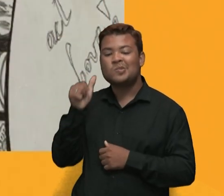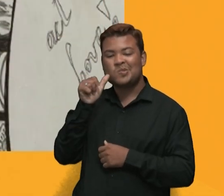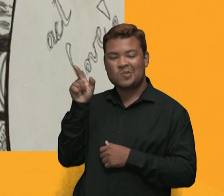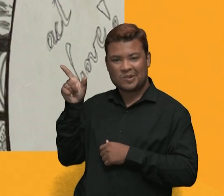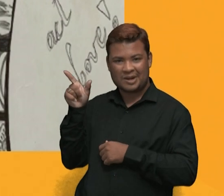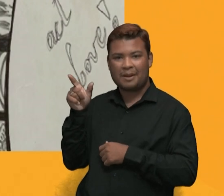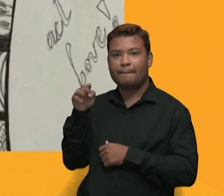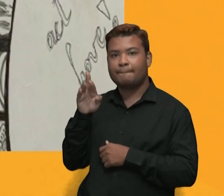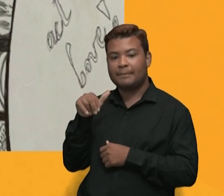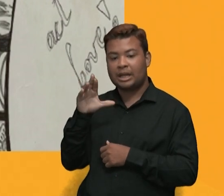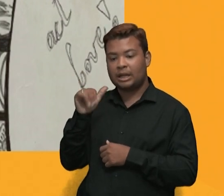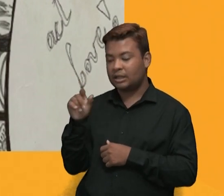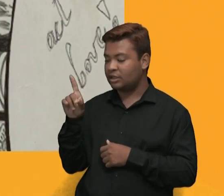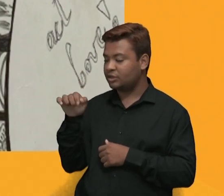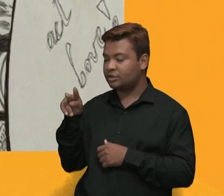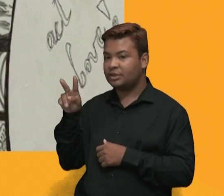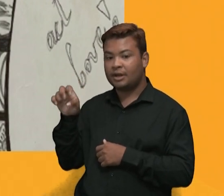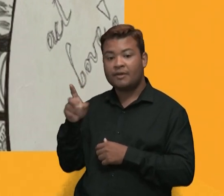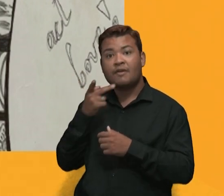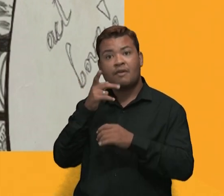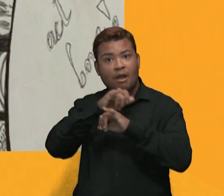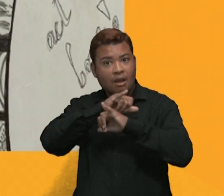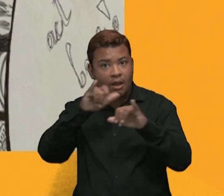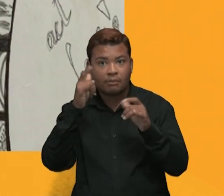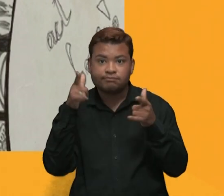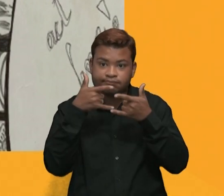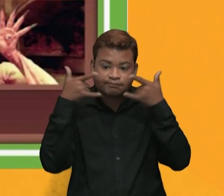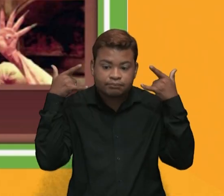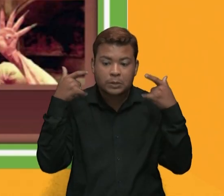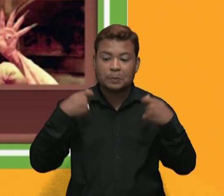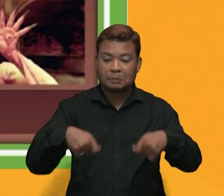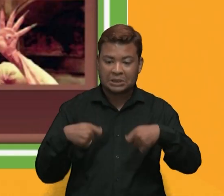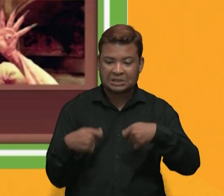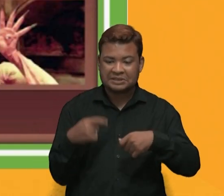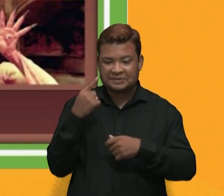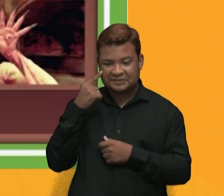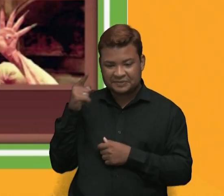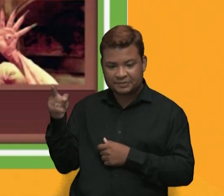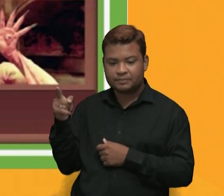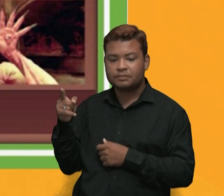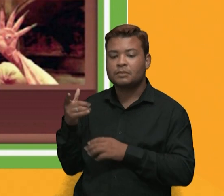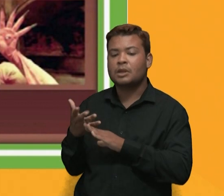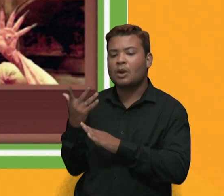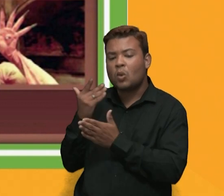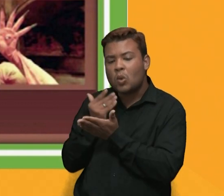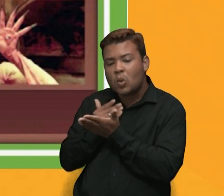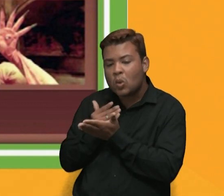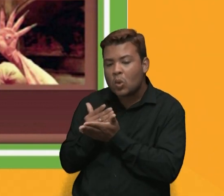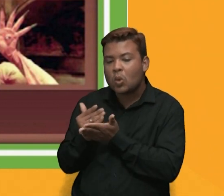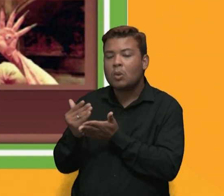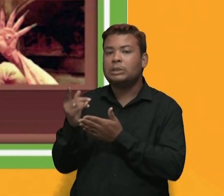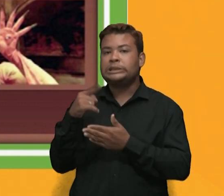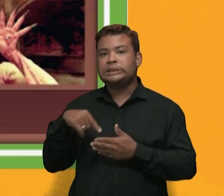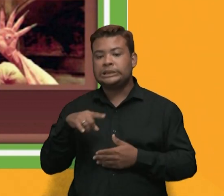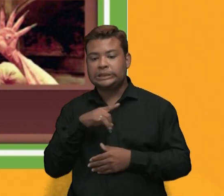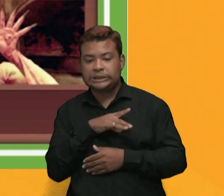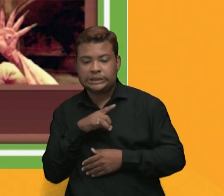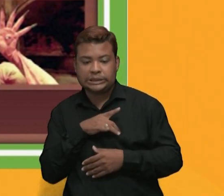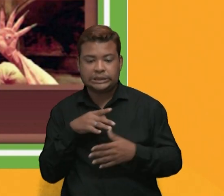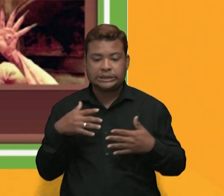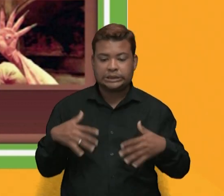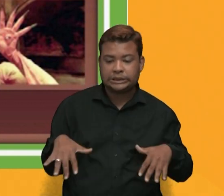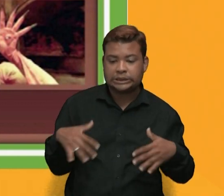falando para usar as máscaras, para se proteger. Então, no início, eles tinham bastante receio, né? Eles não